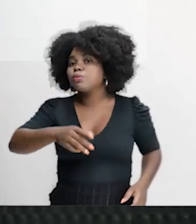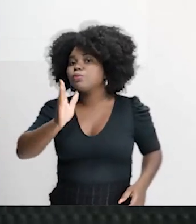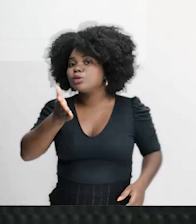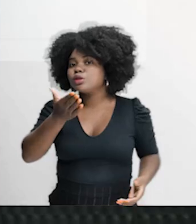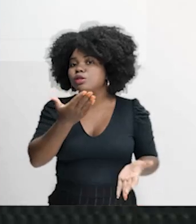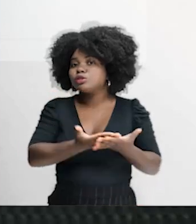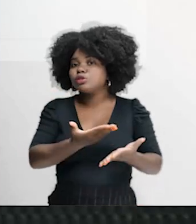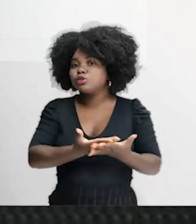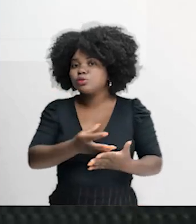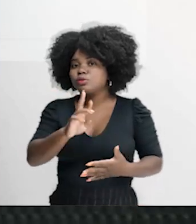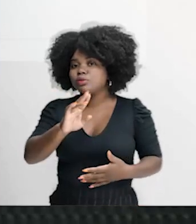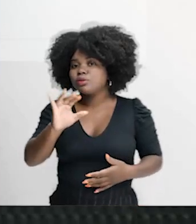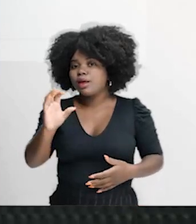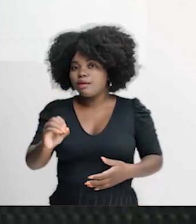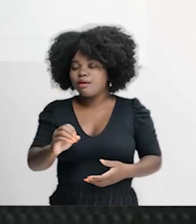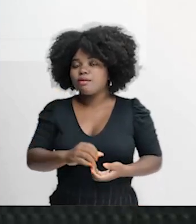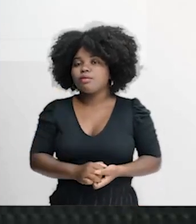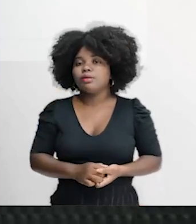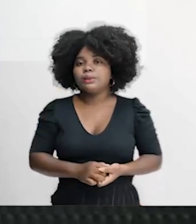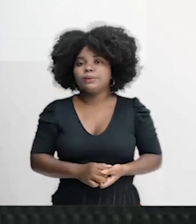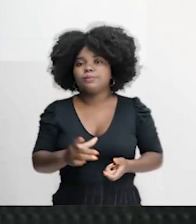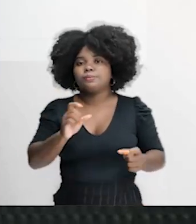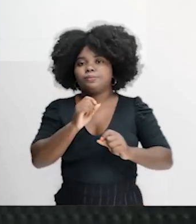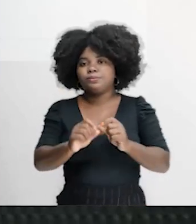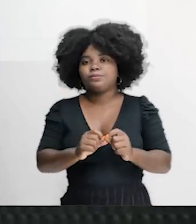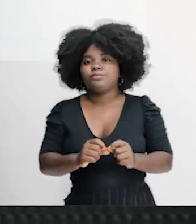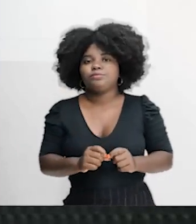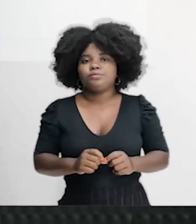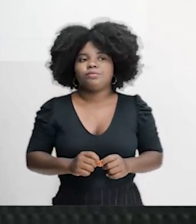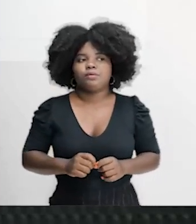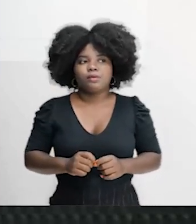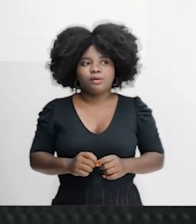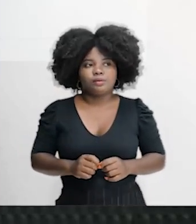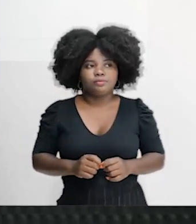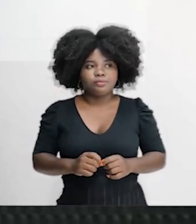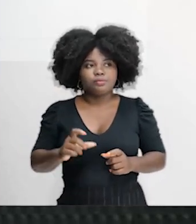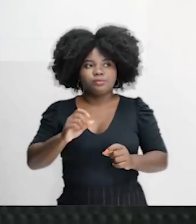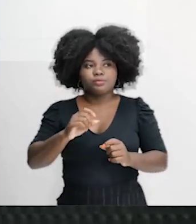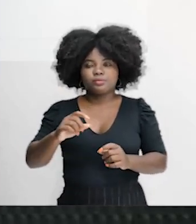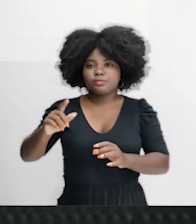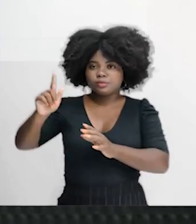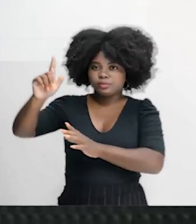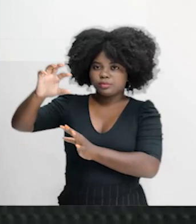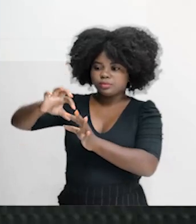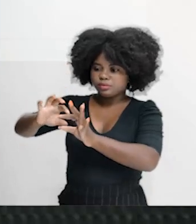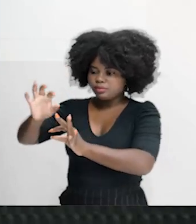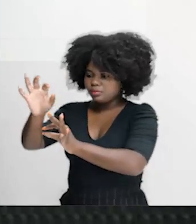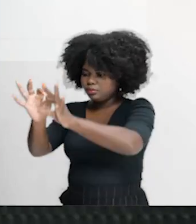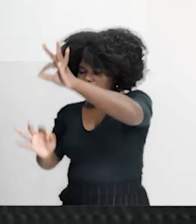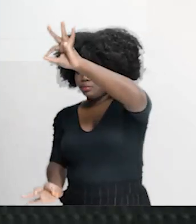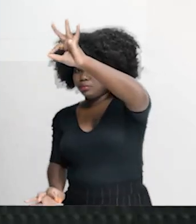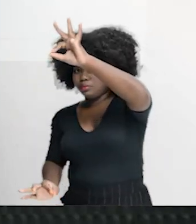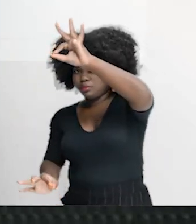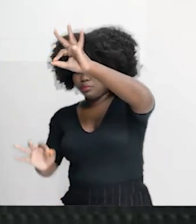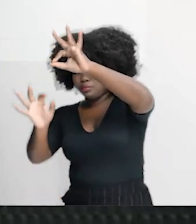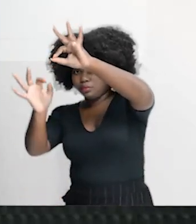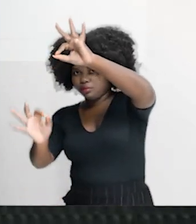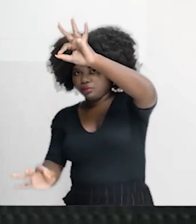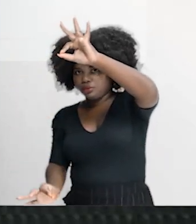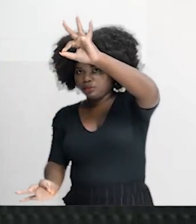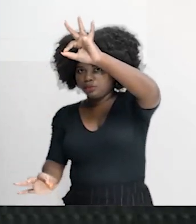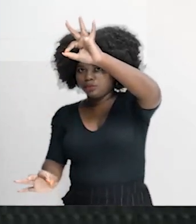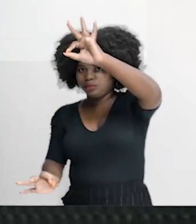raio unitário. Então, eu traço aqui uma reta paralela ao eixo y, uma reta